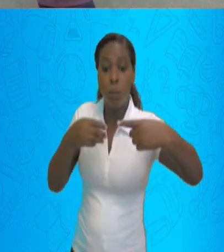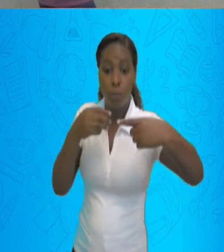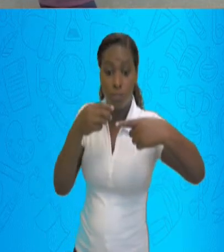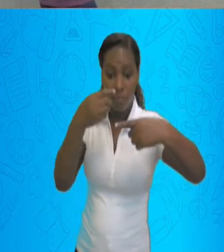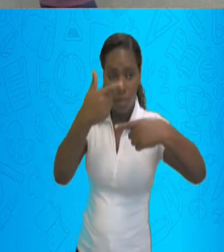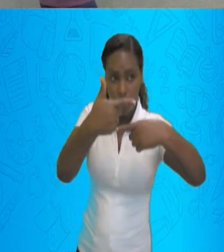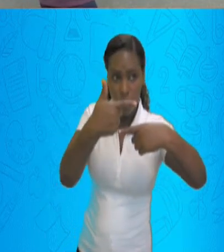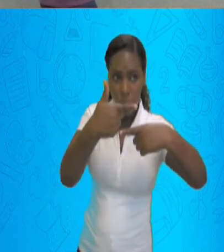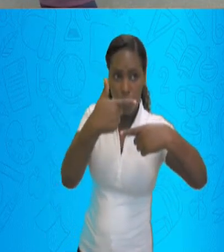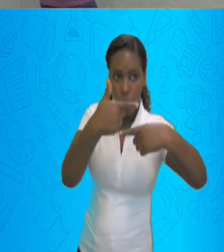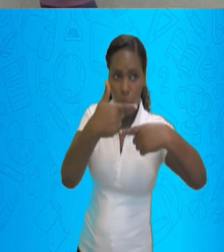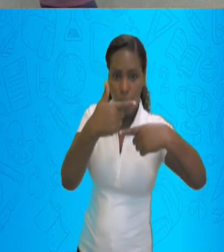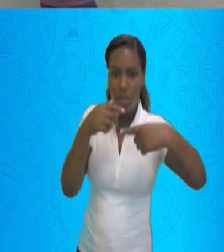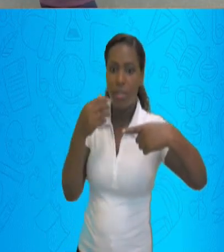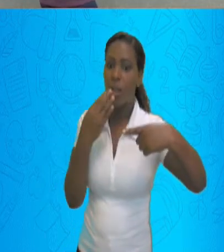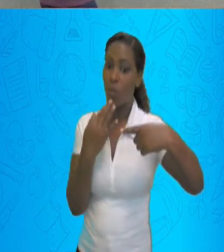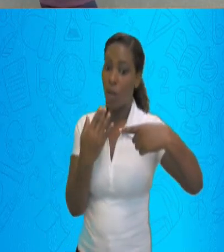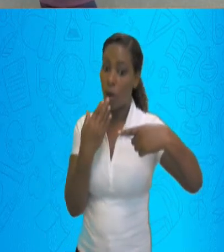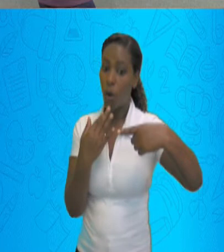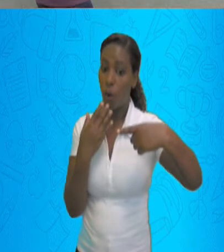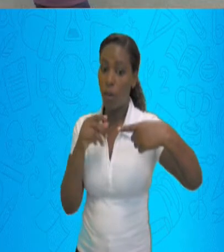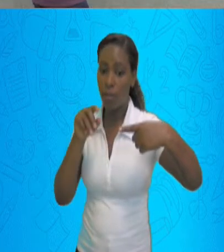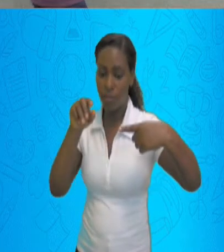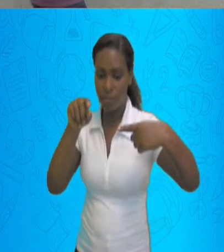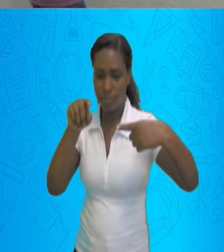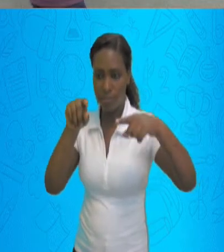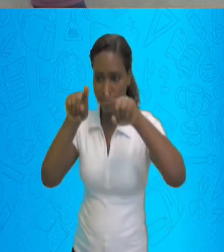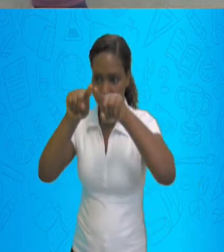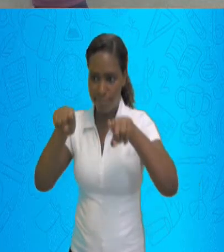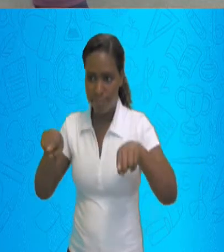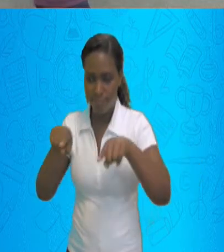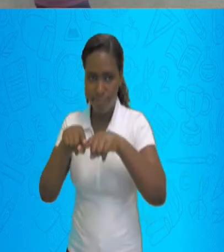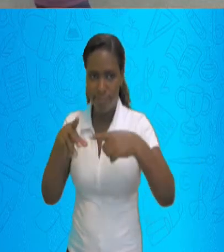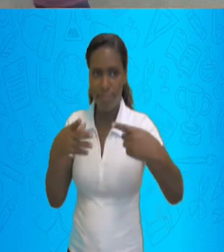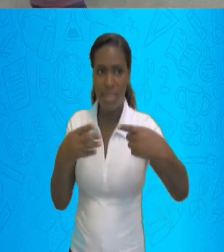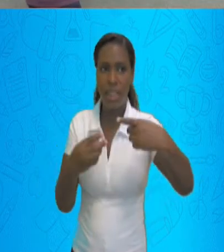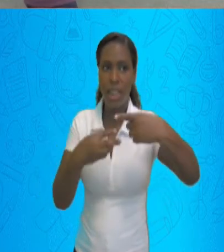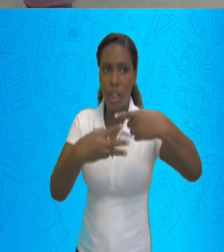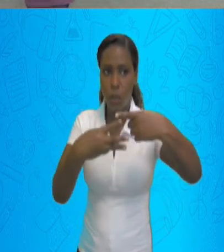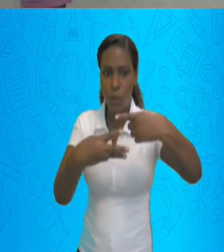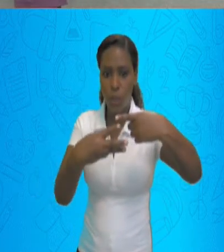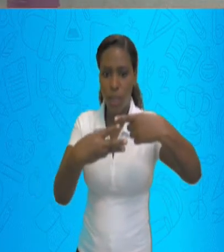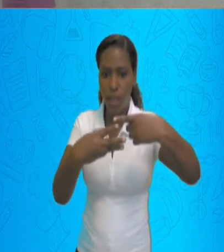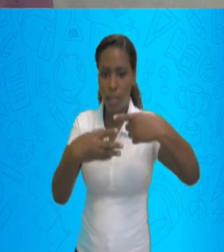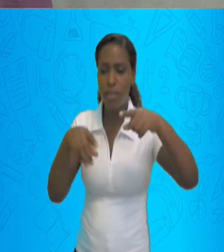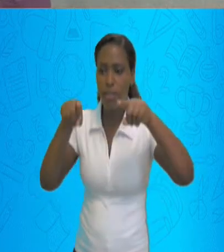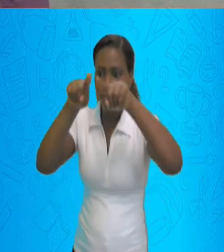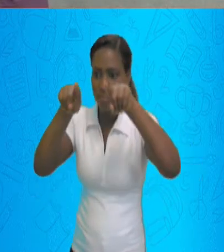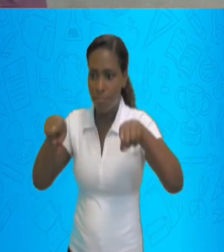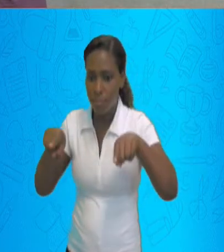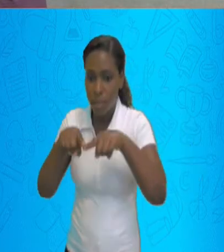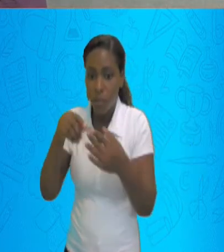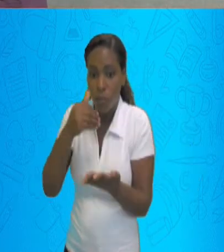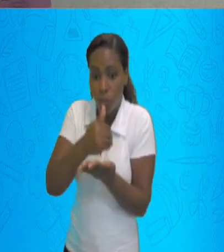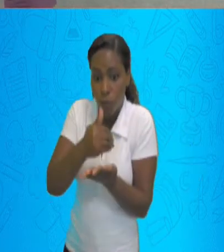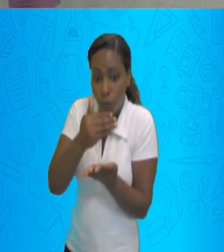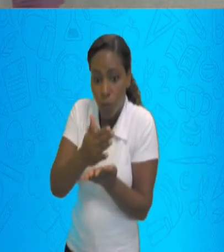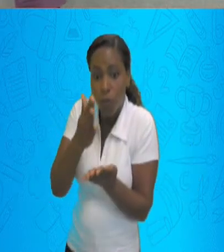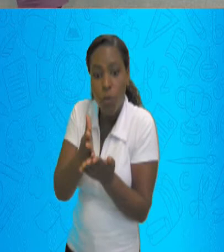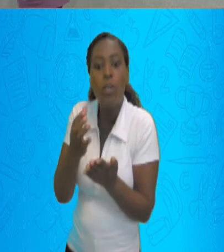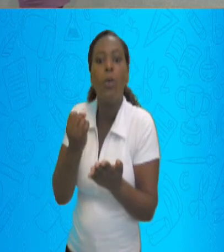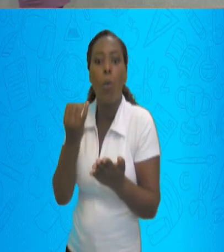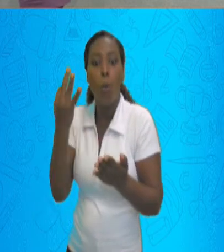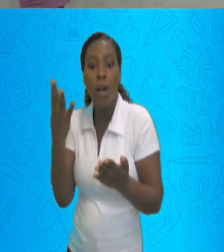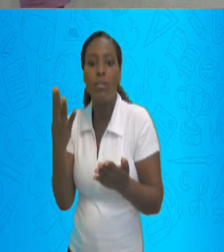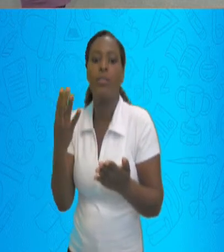partes dessa figura. Então, temos o número fracionário representando em desenho. Vamos fazer o próximo. Tem